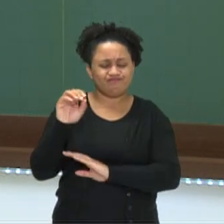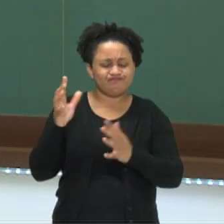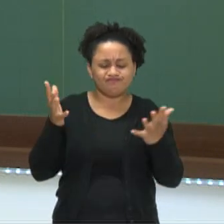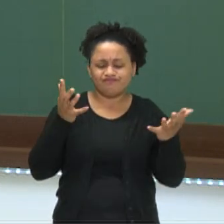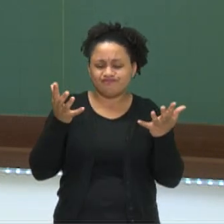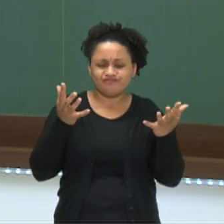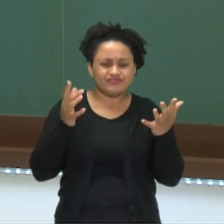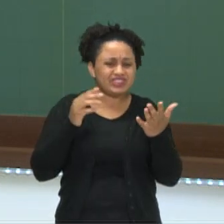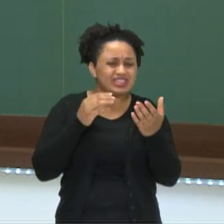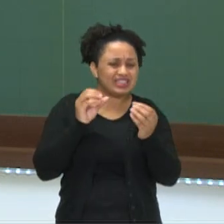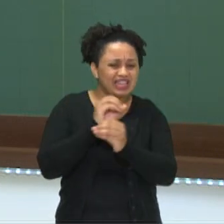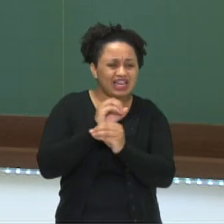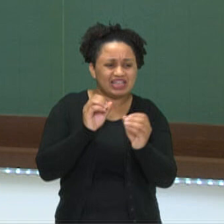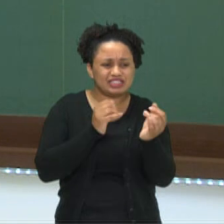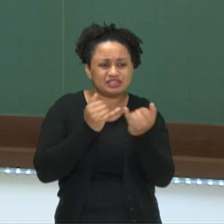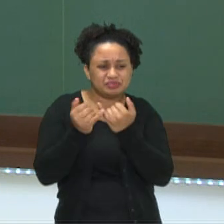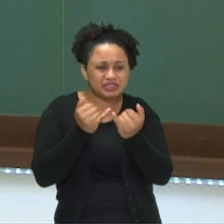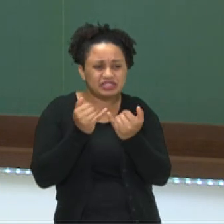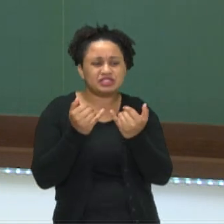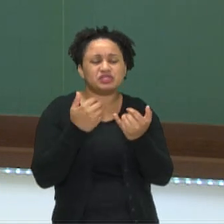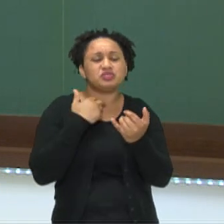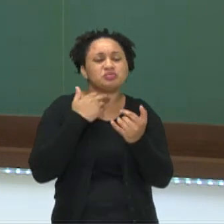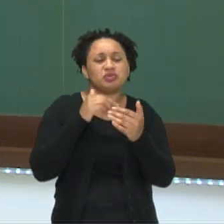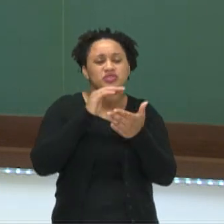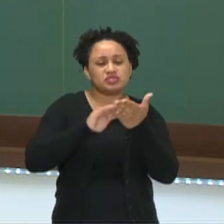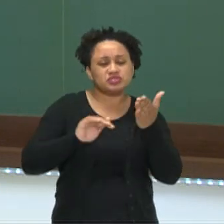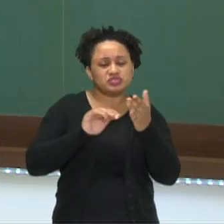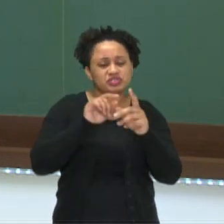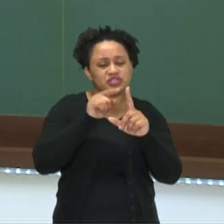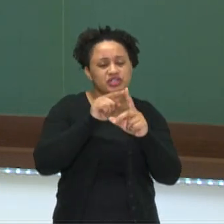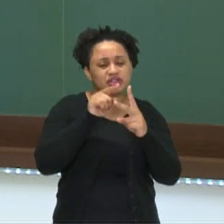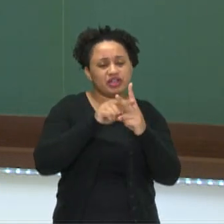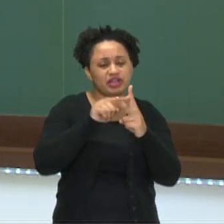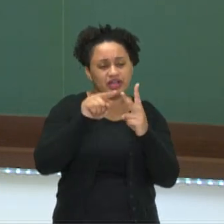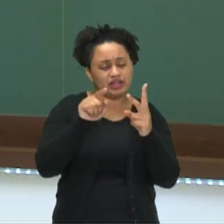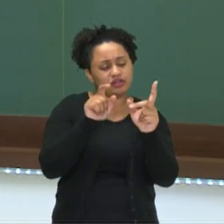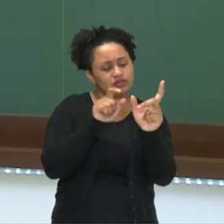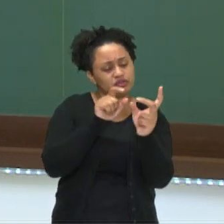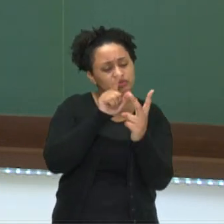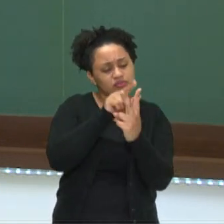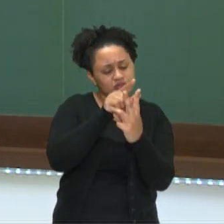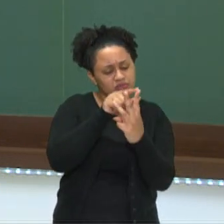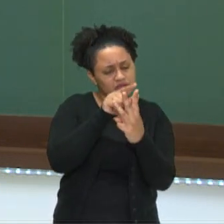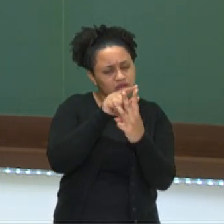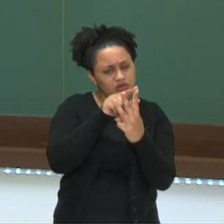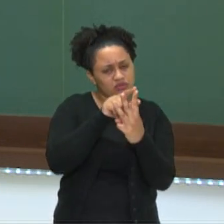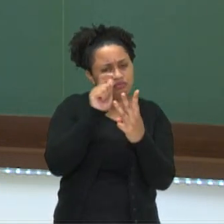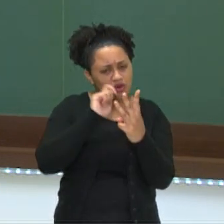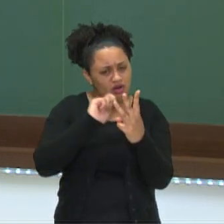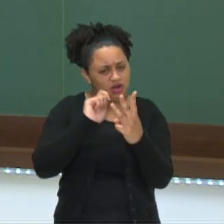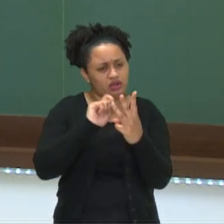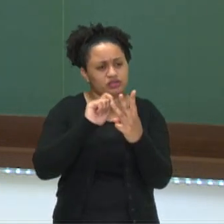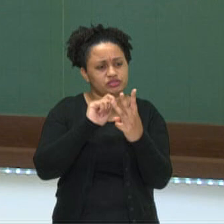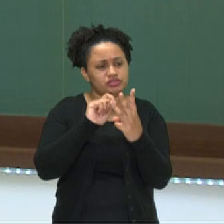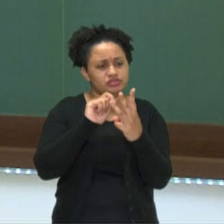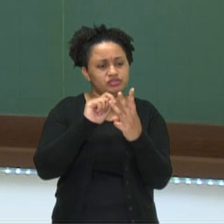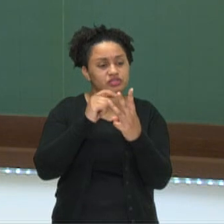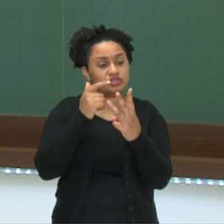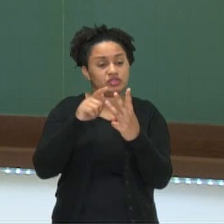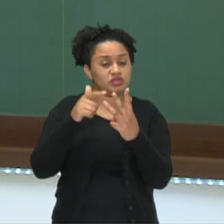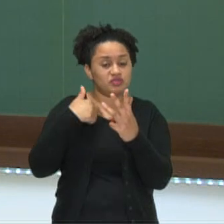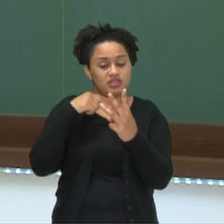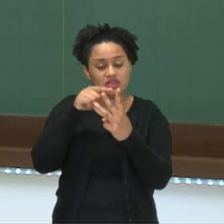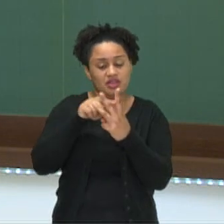nada em comum. Não posso extrair a raiz, até do primeiro eu posso, né, do primeiro termo, da x. Não tem raiz quadrada